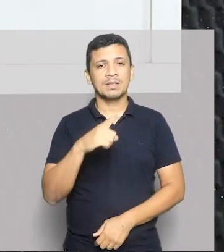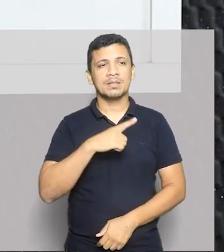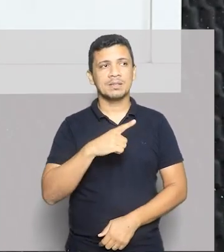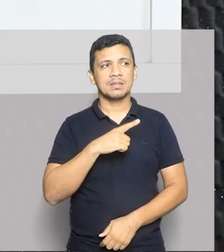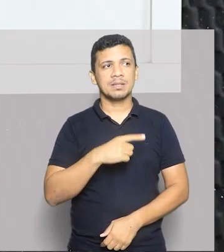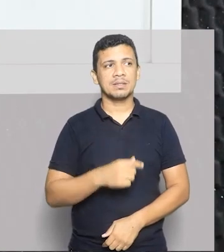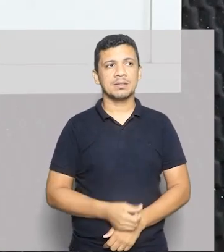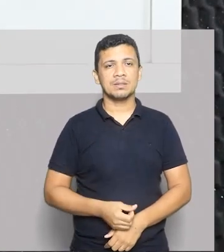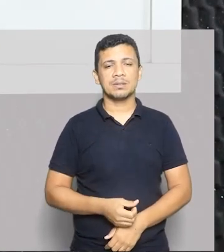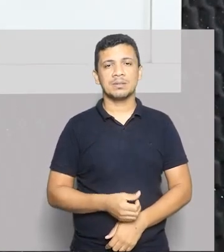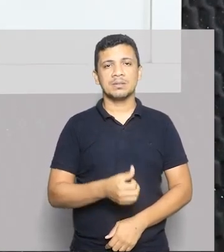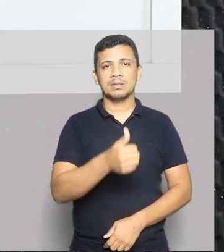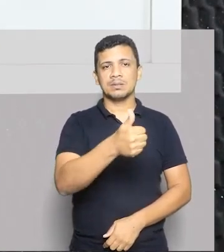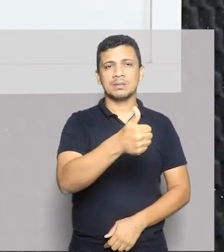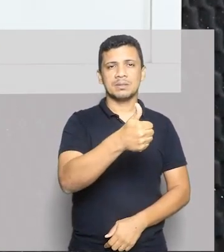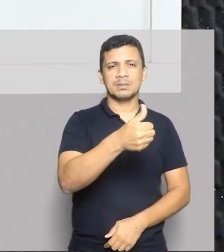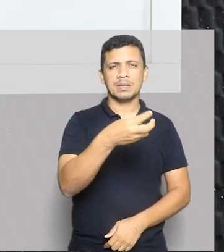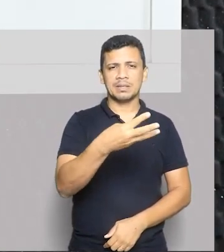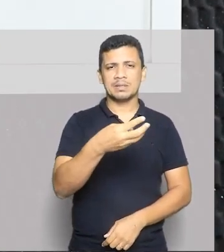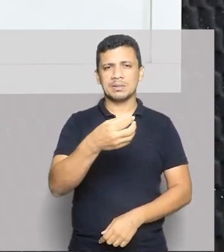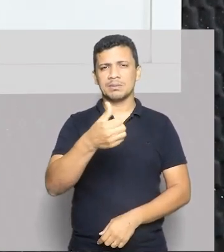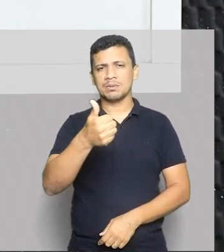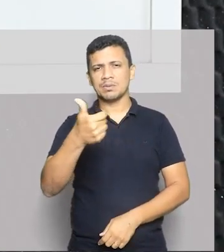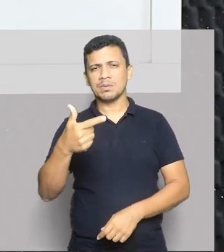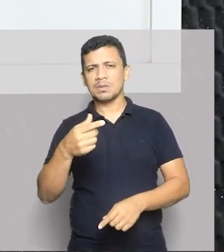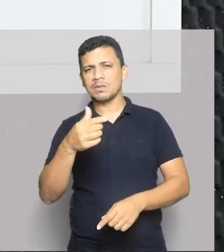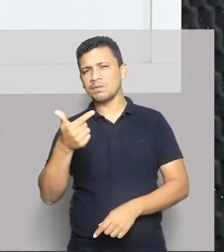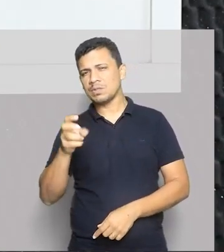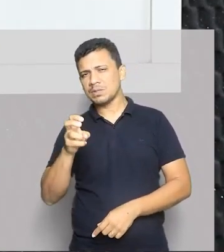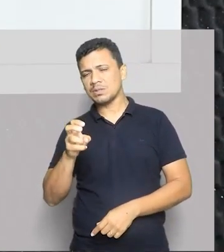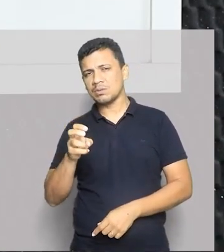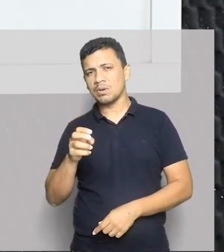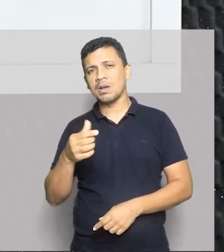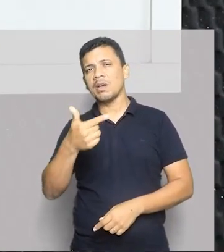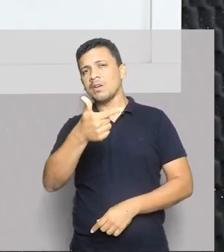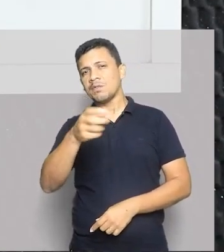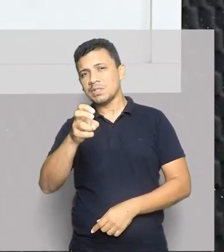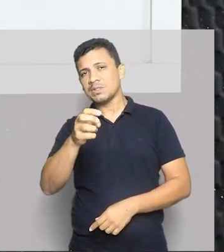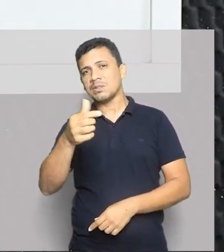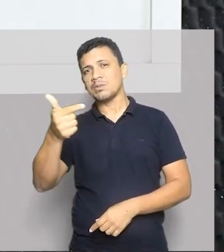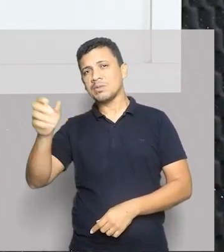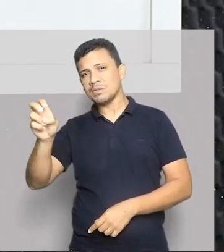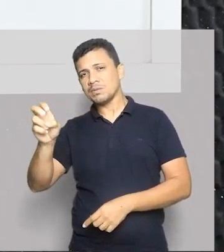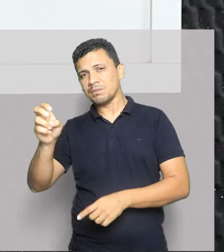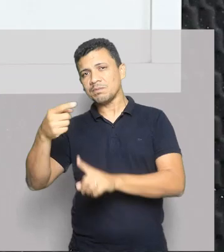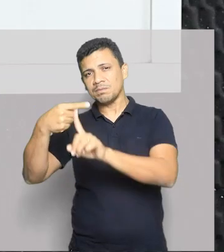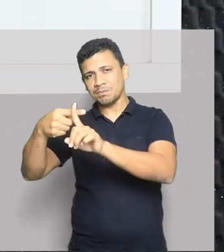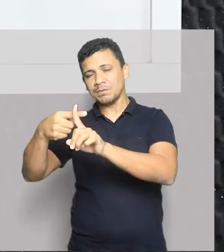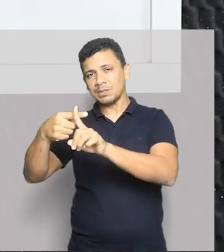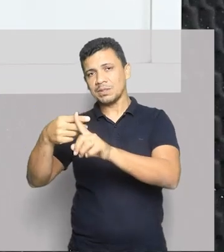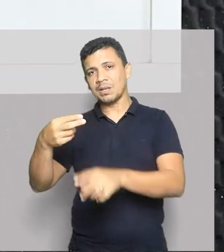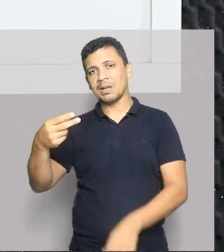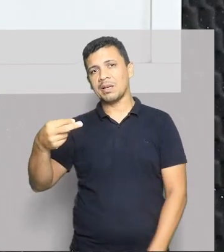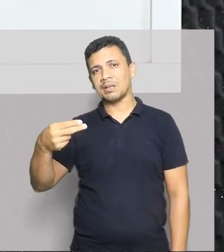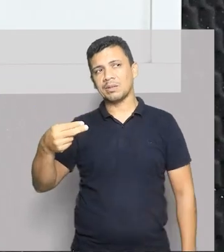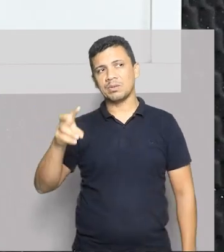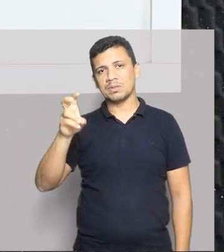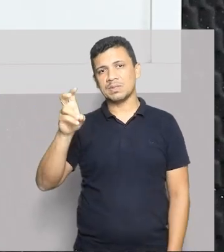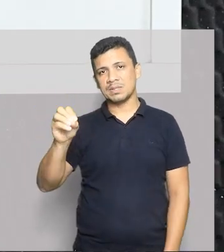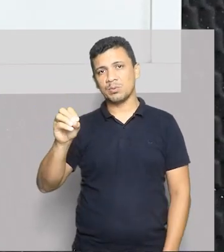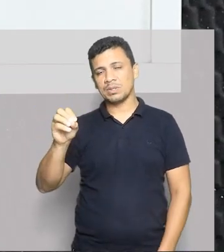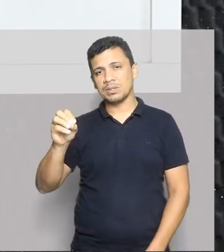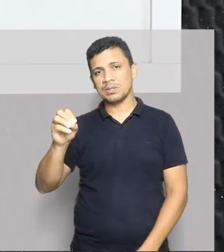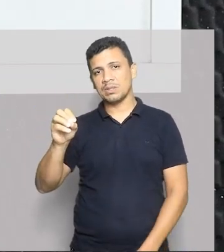aqui 13 com 12 dá 25, 10 com 15 dá 25, então esse somatório dá 50. Fica 50 dividido